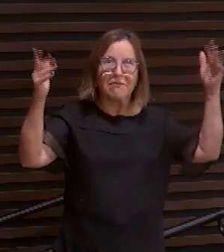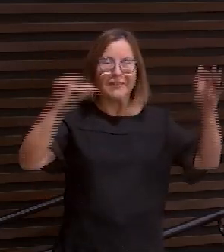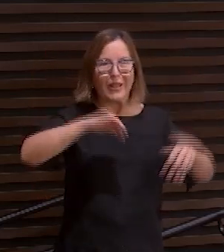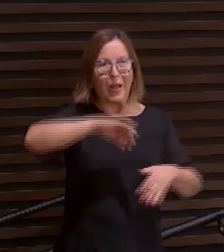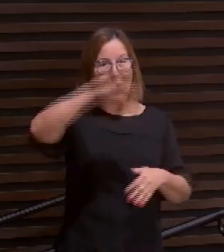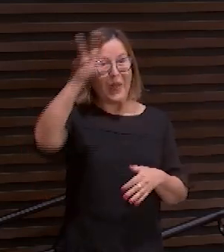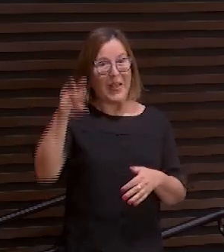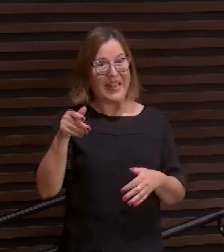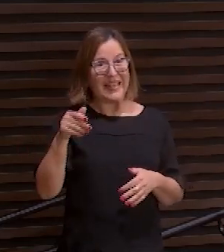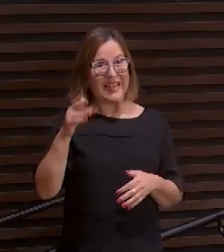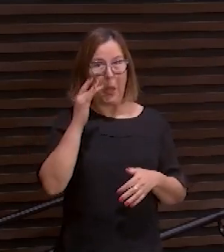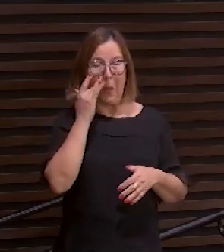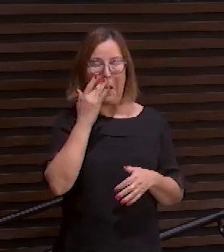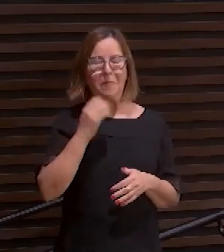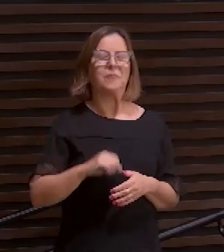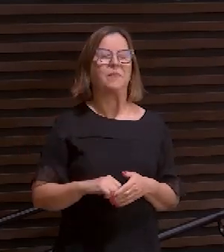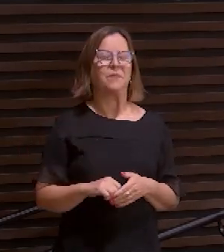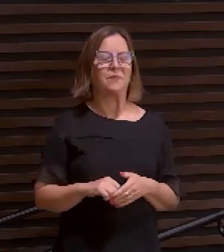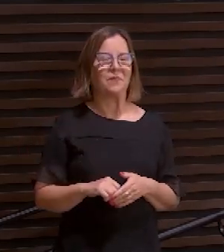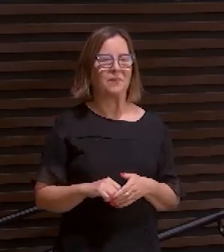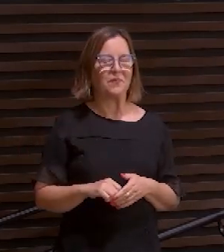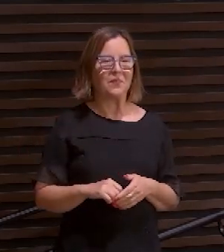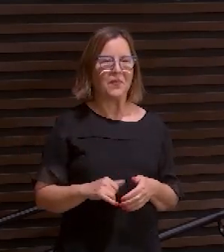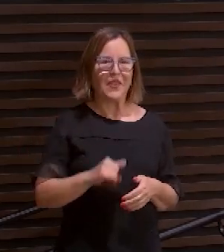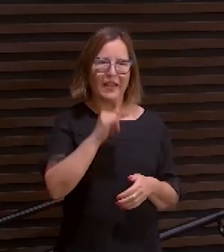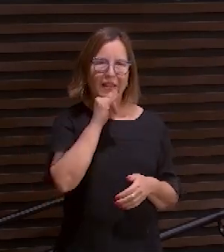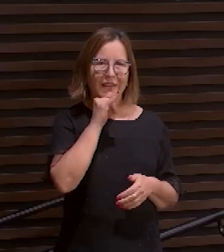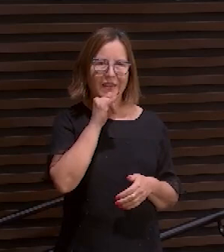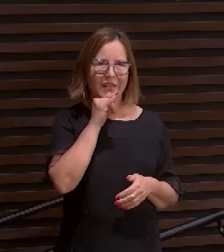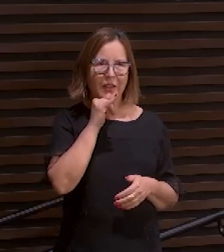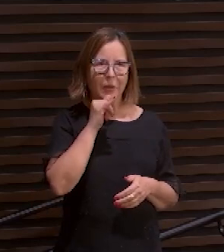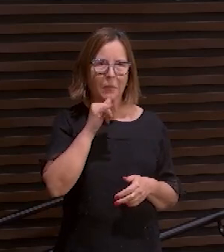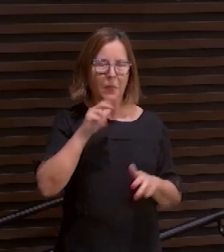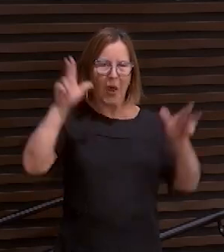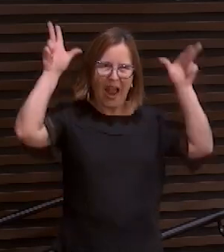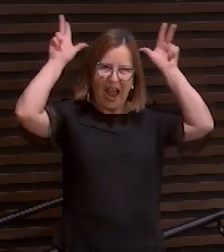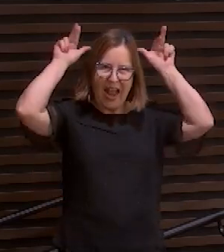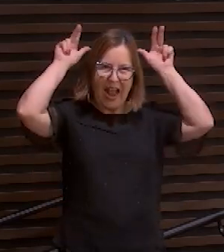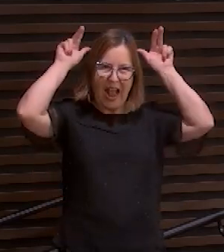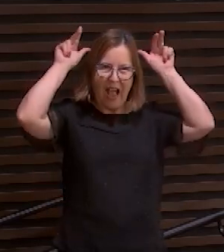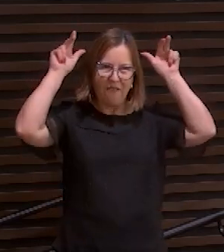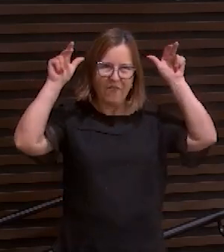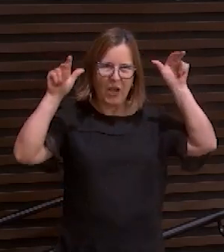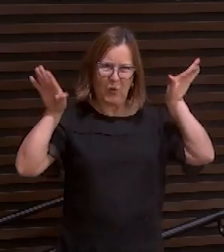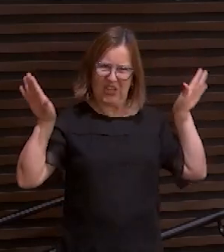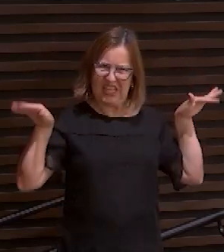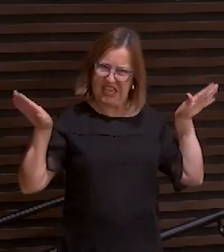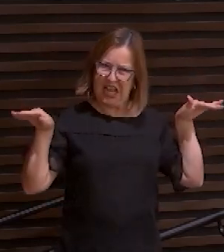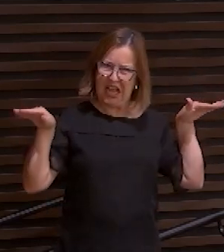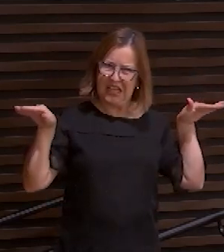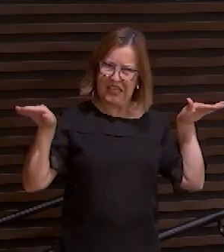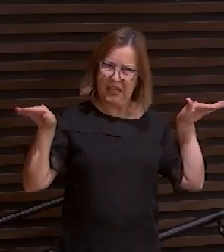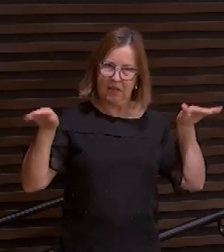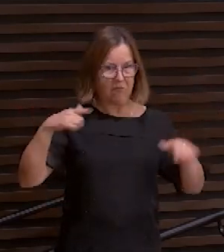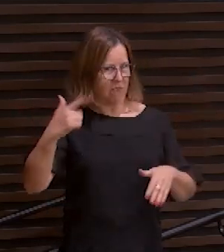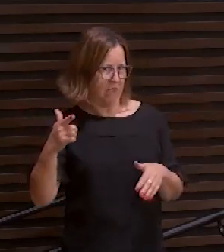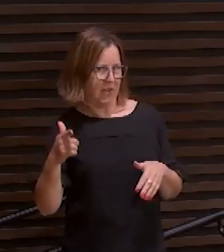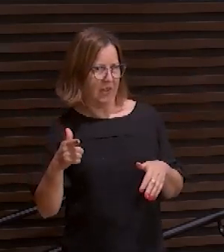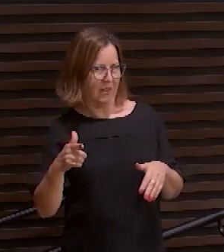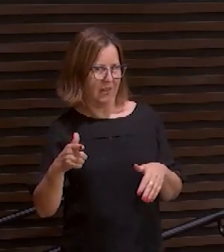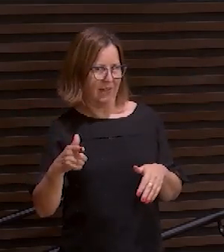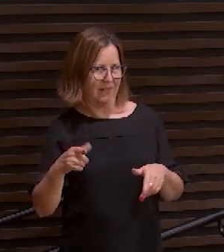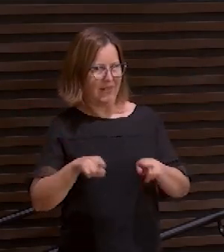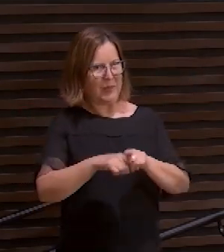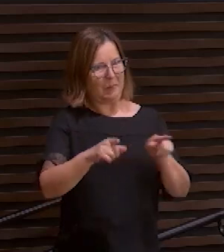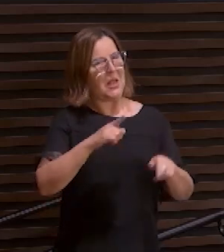Cavalo de asa. Não existe cavalo de asa, mas existe cavalo, existe asa. E nós